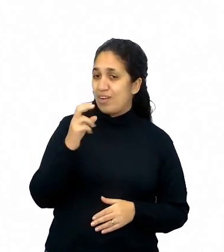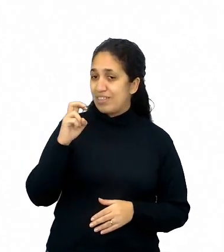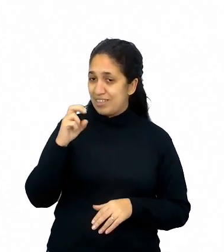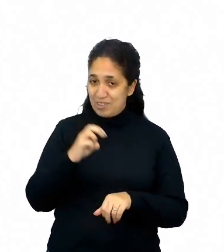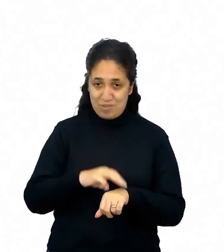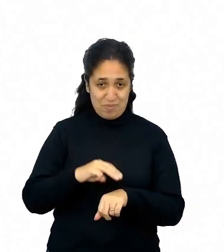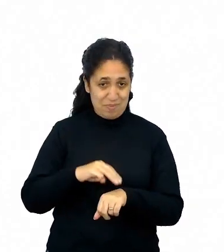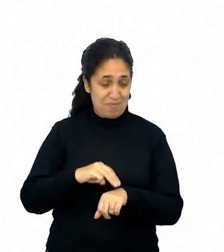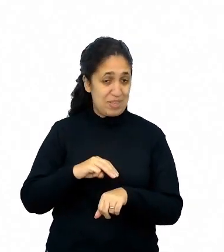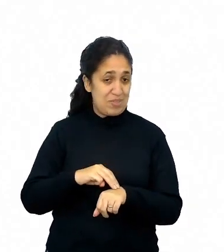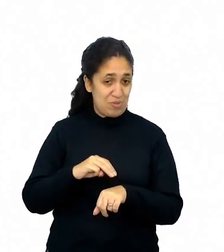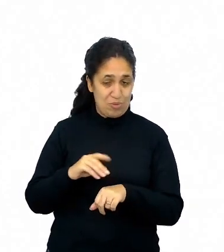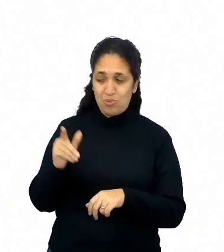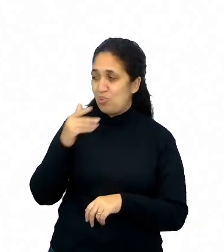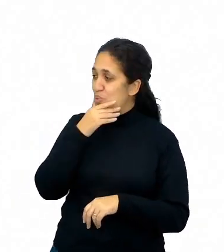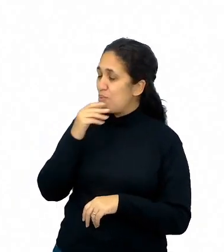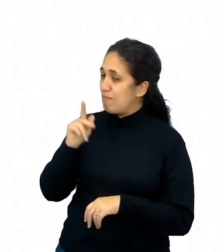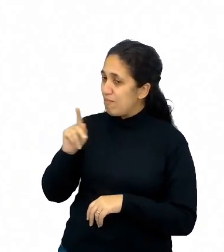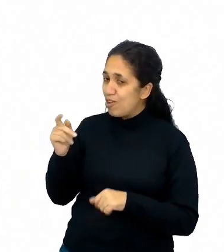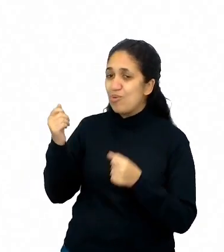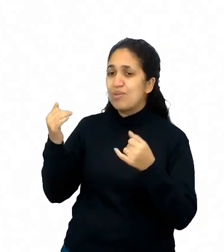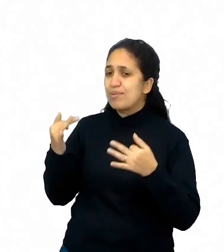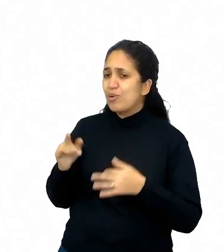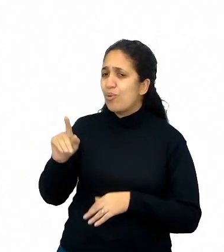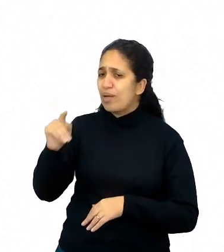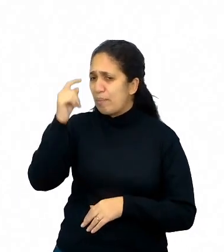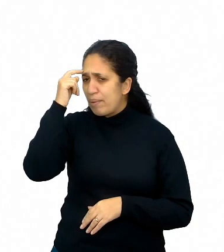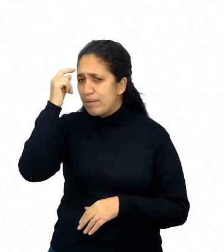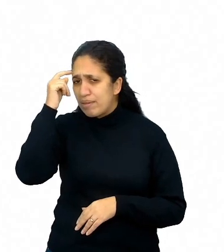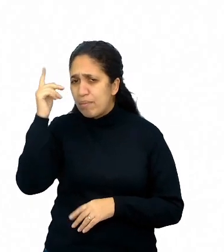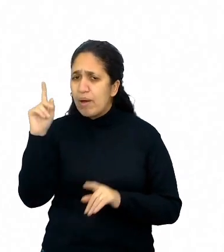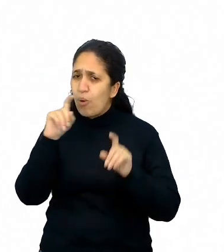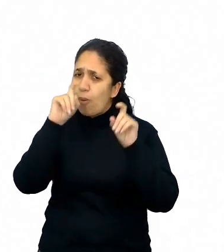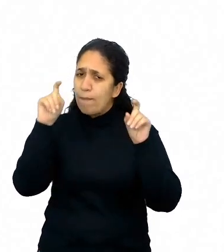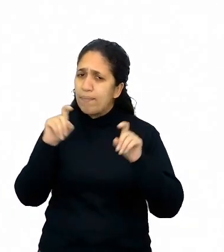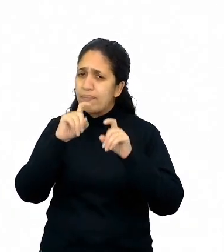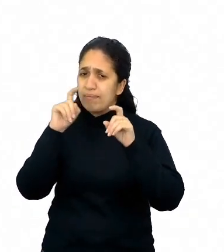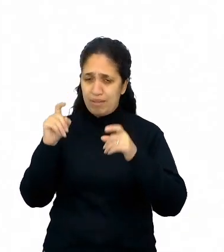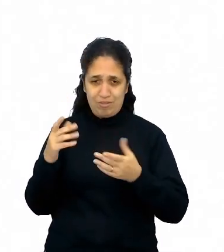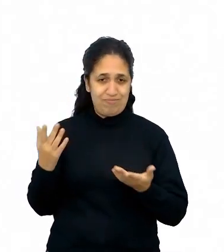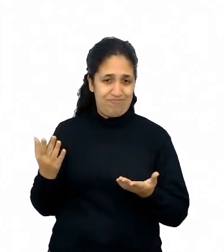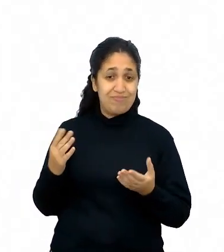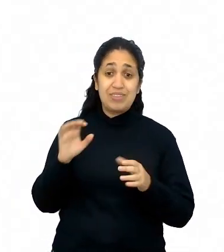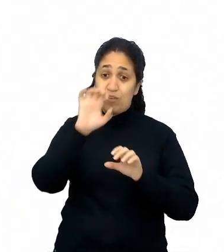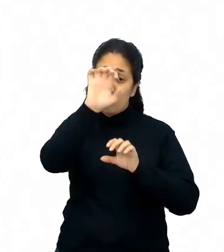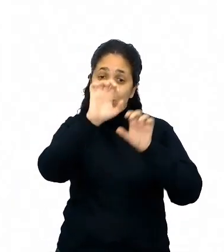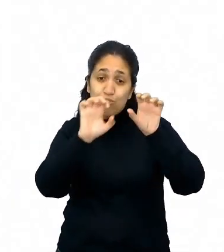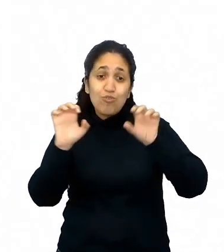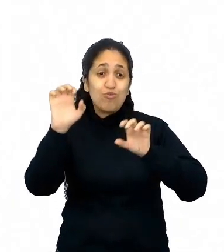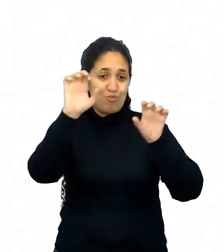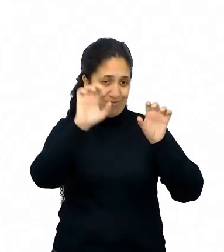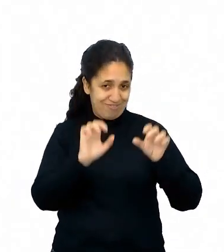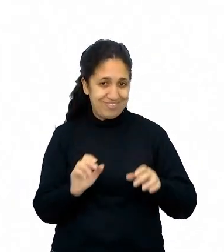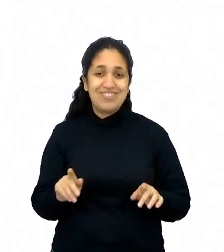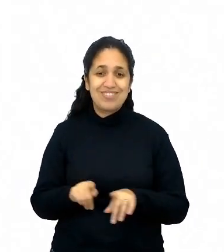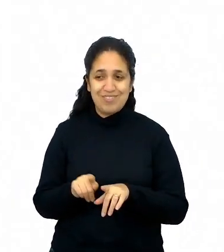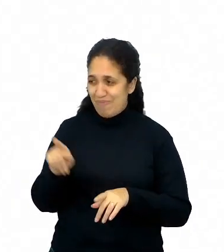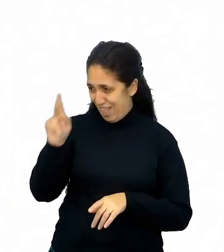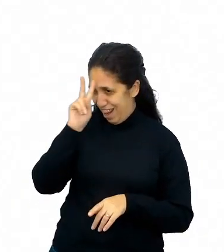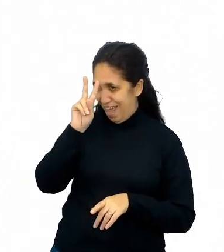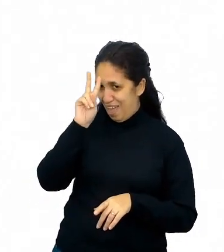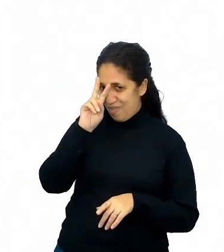O professor Marco falou para vocês do pensamento computacional e do fluxograma. Lembraram? Então, se